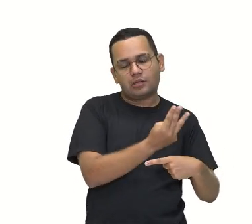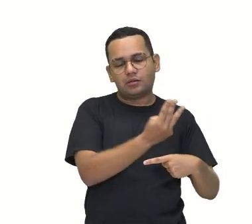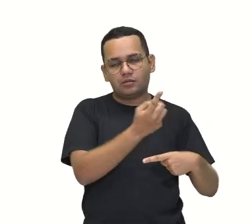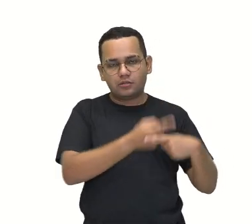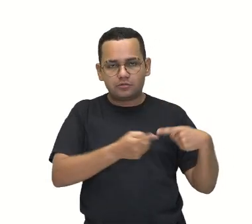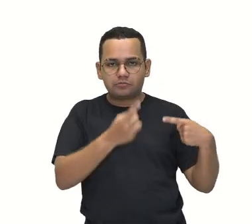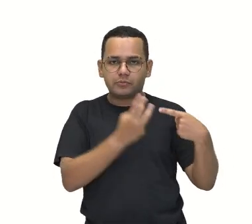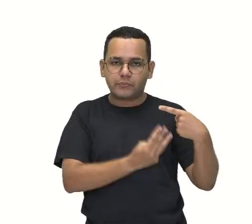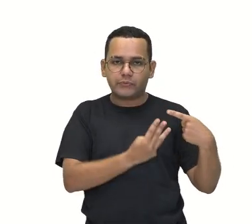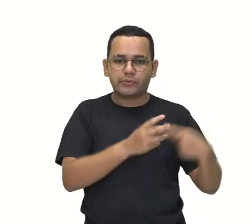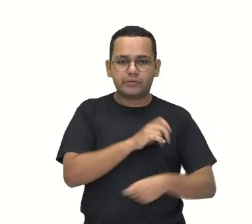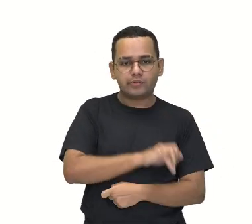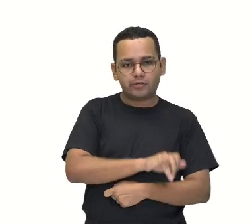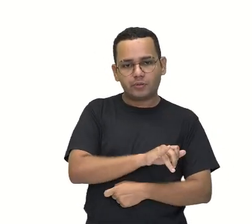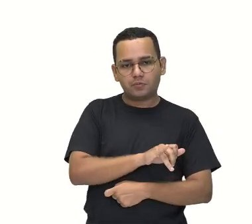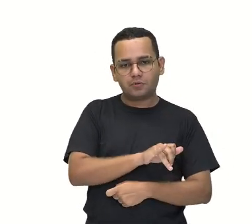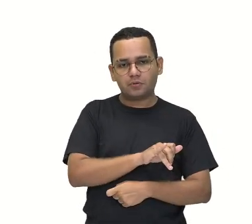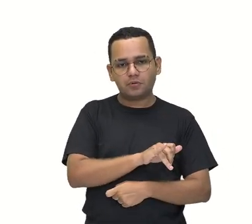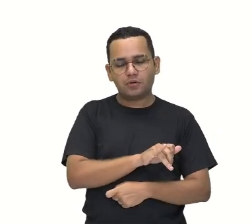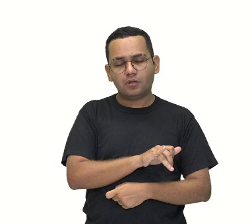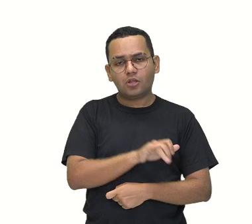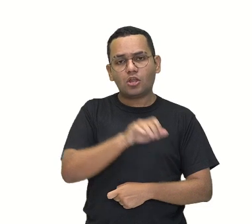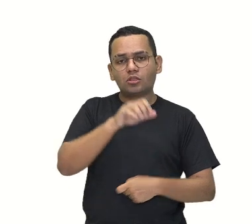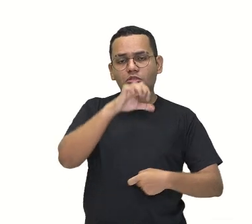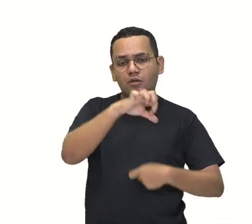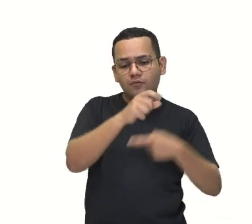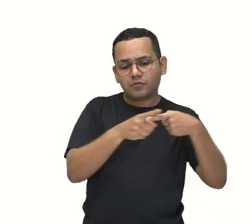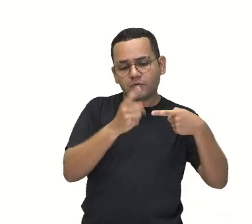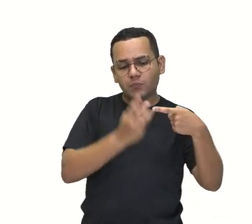dar 3 igual a 0, tá? Então tá aqui, ó.